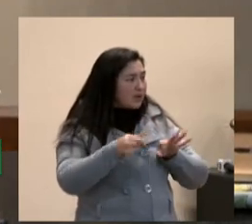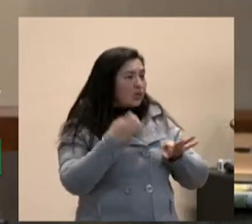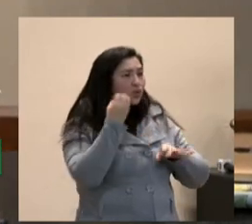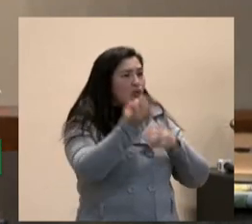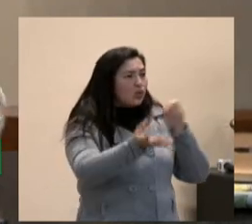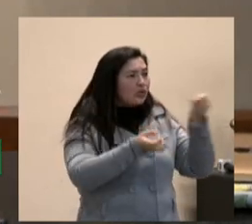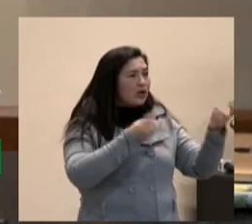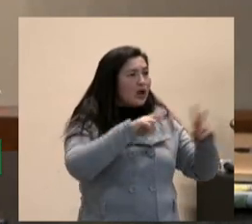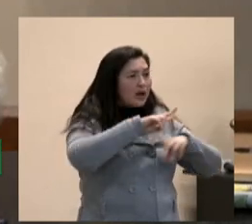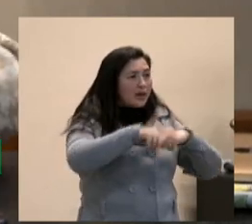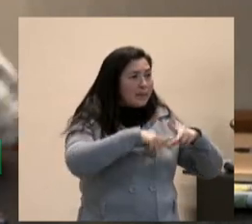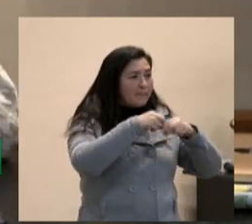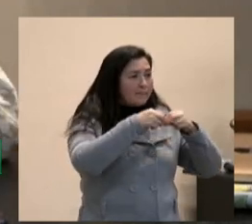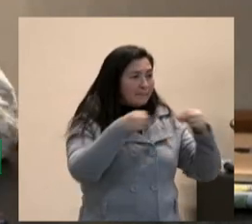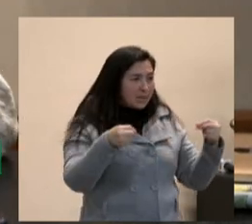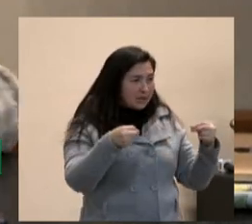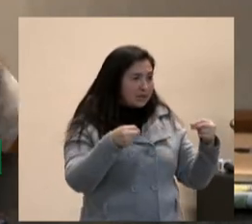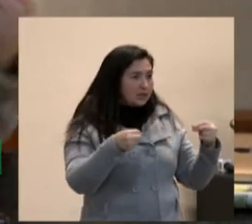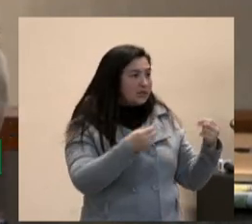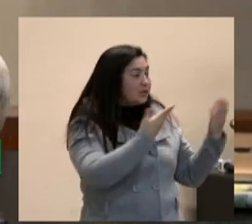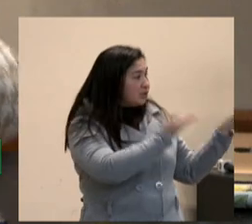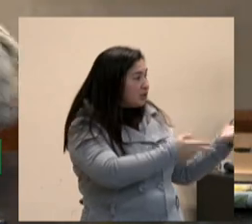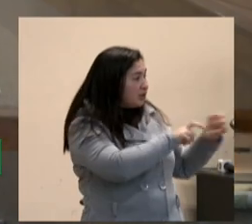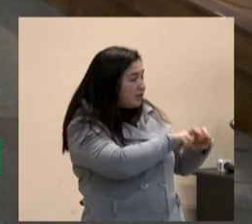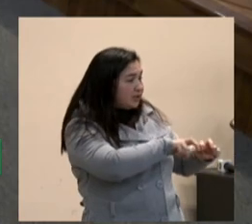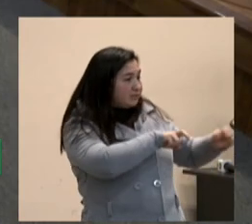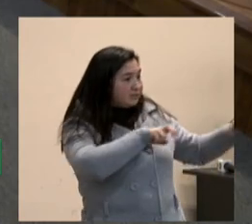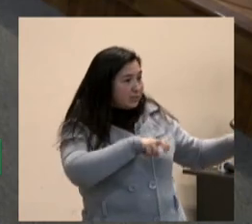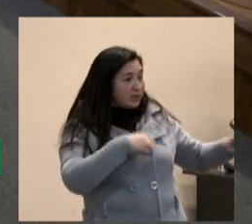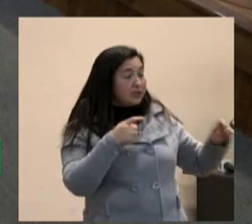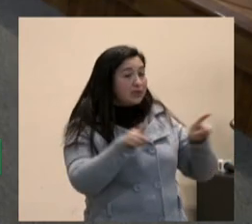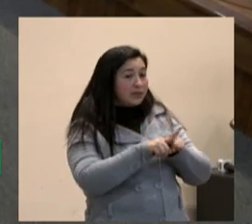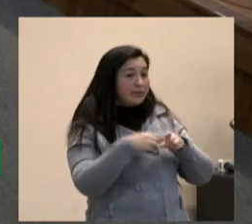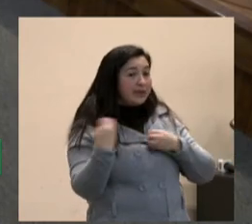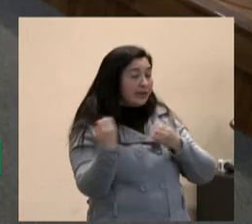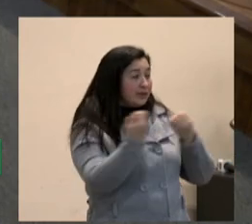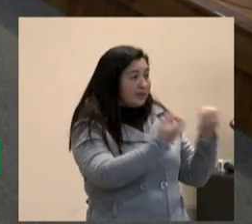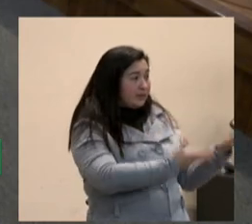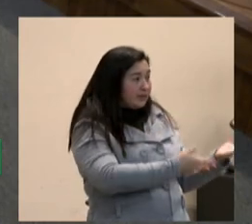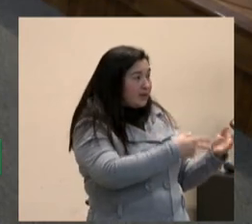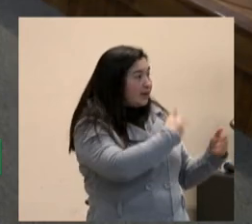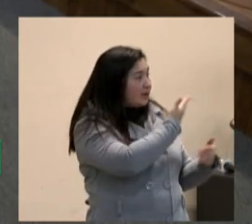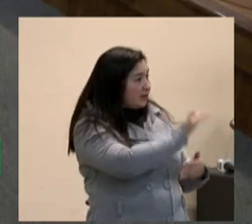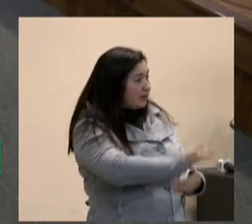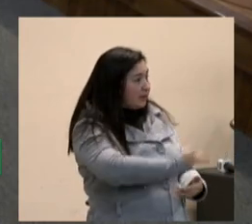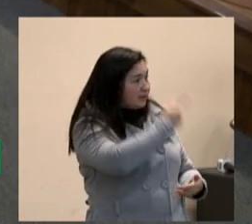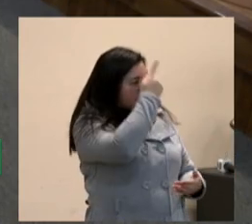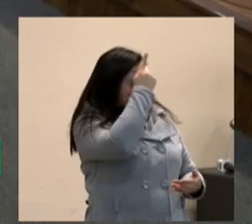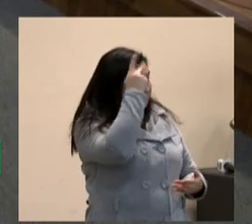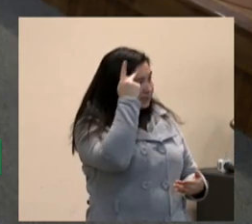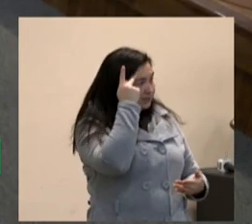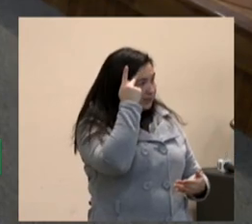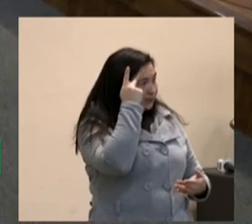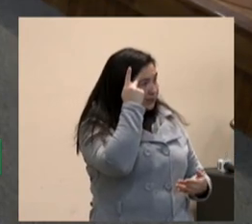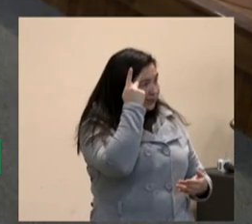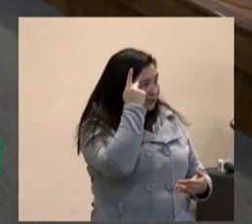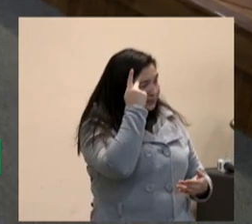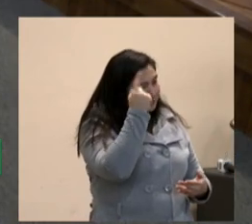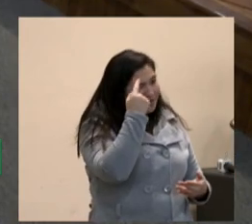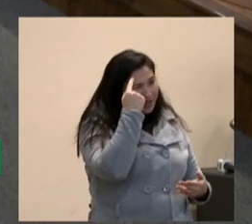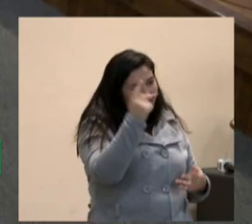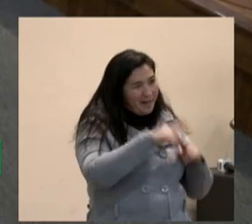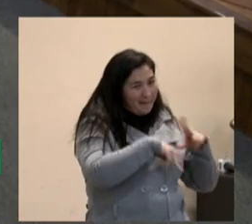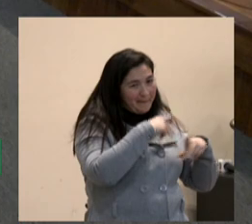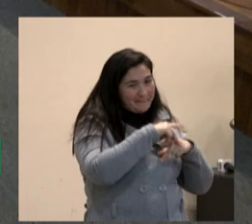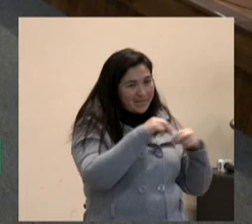todas as pessoas da mesa. Eu convidar a professora Vera Basso para entregar comigo aqui para a mesa essa lembrancinha e convidar a